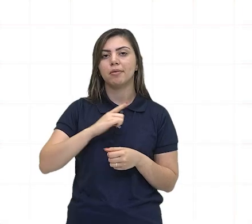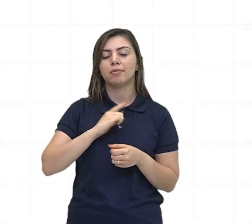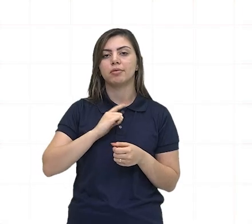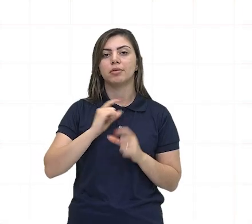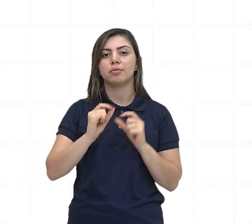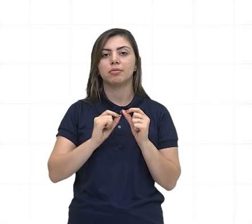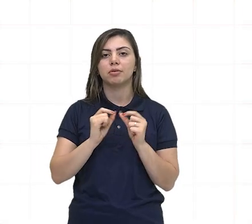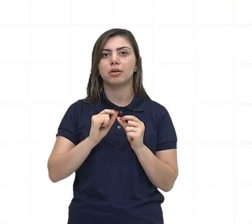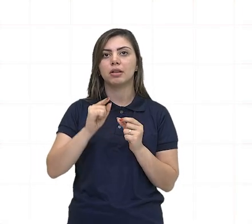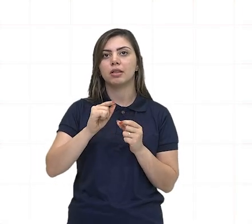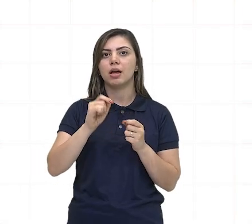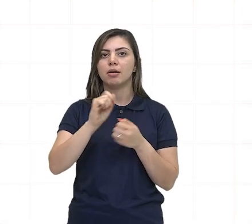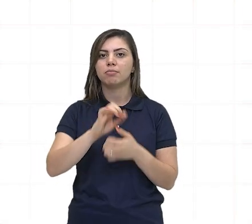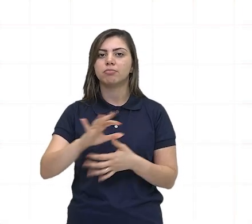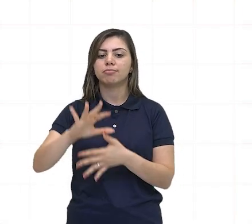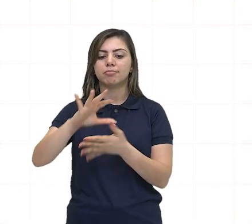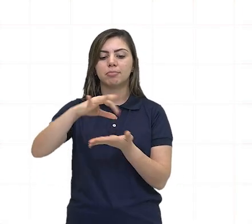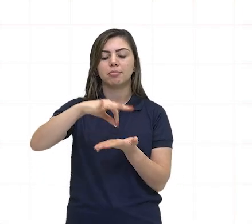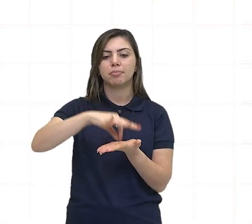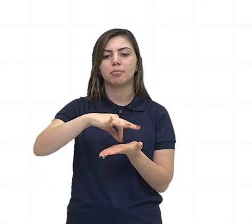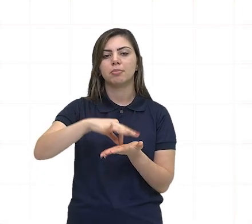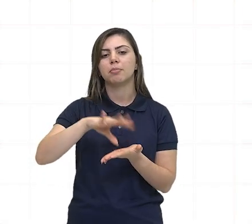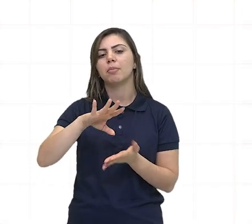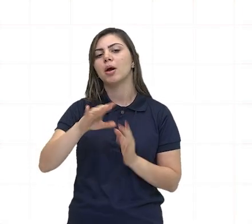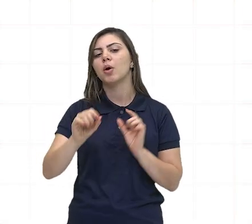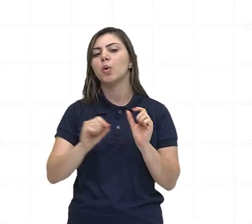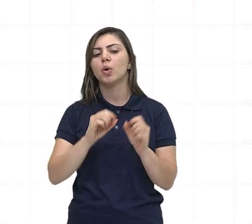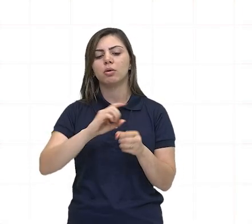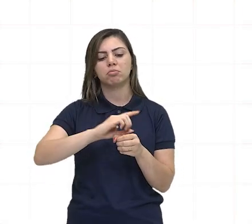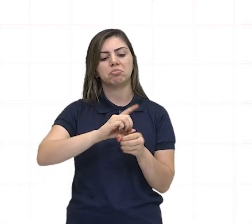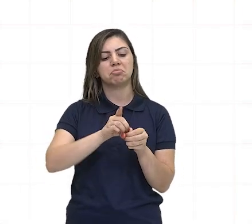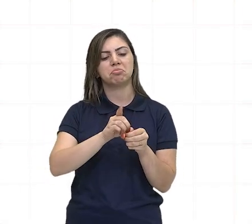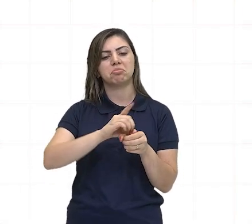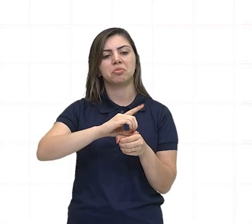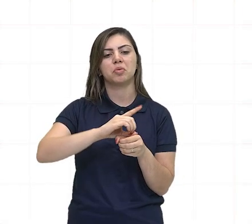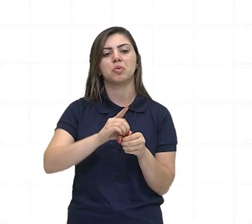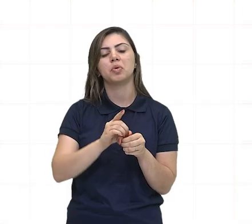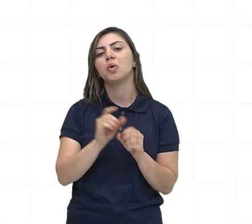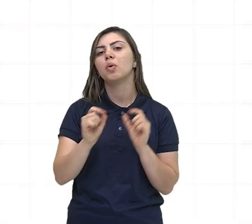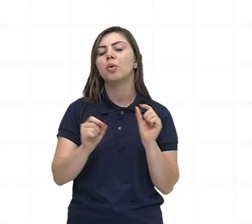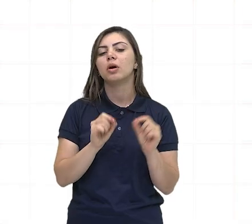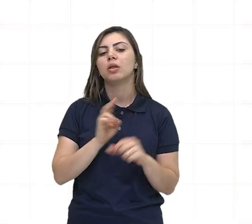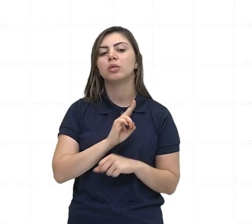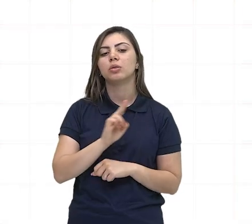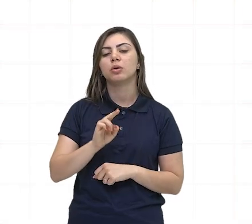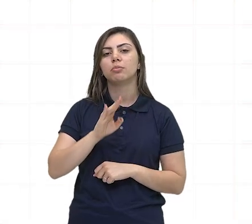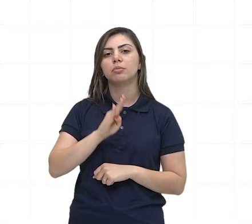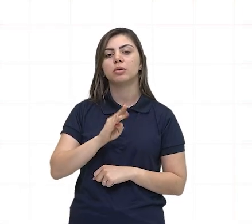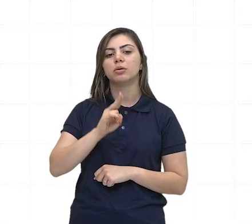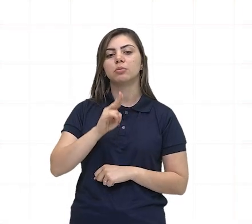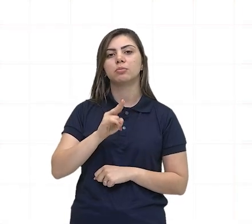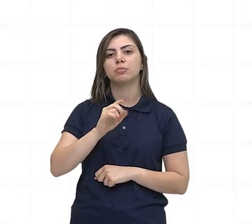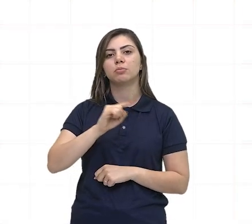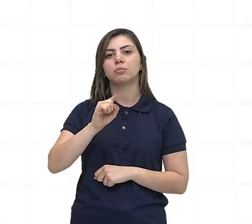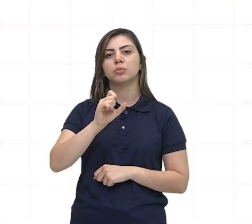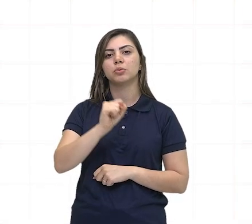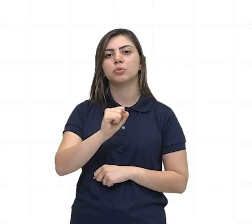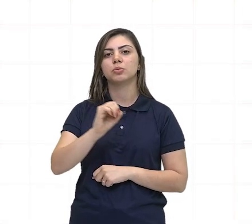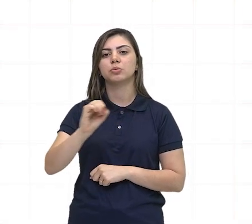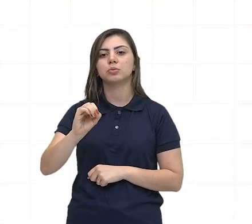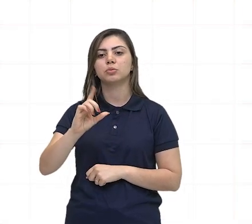também. E o que é a bússola? A bússola, ela é um instrumento